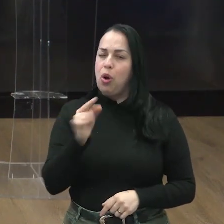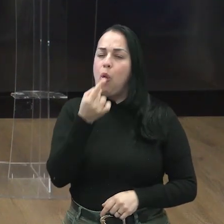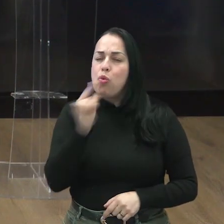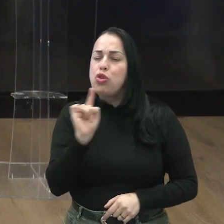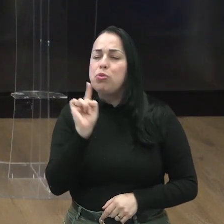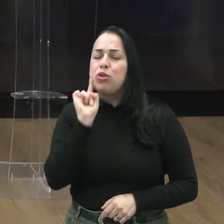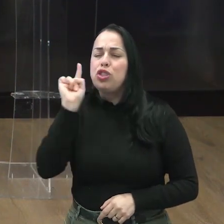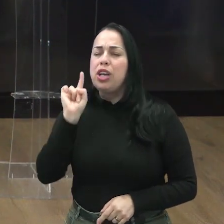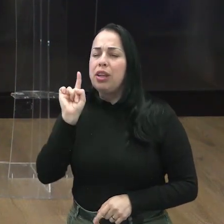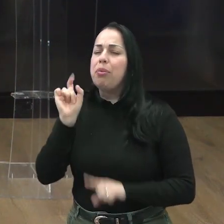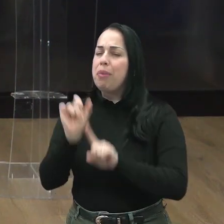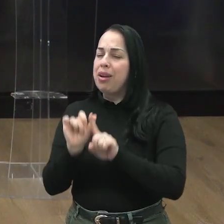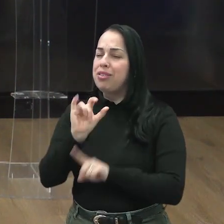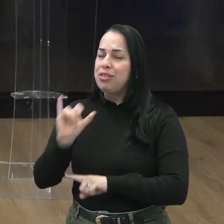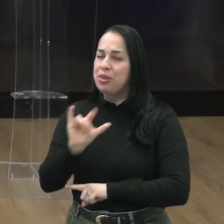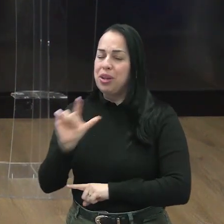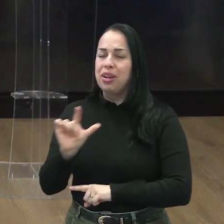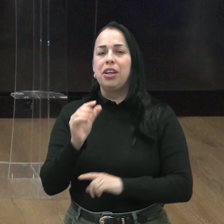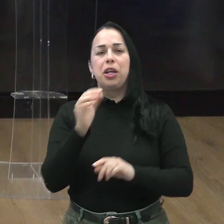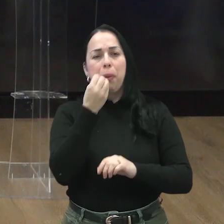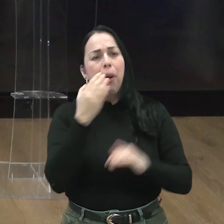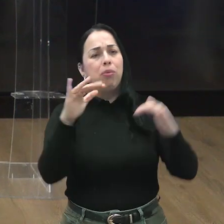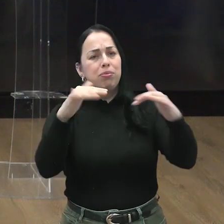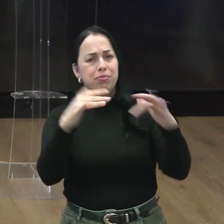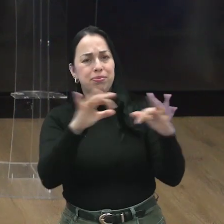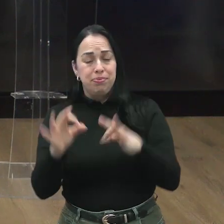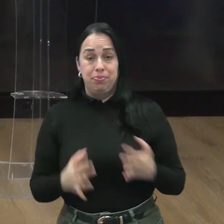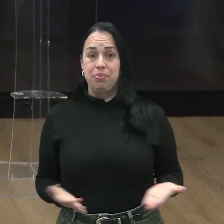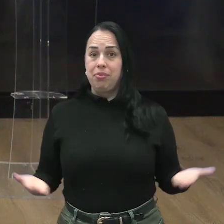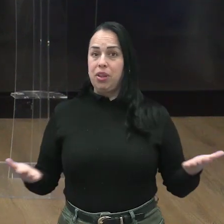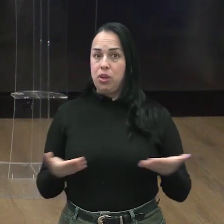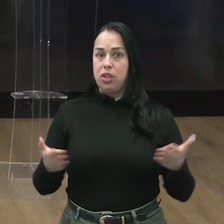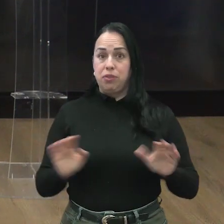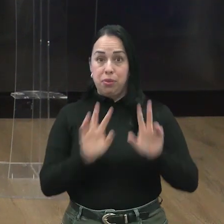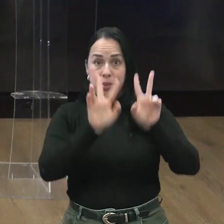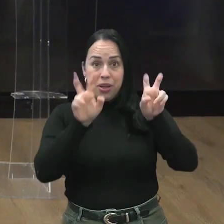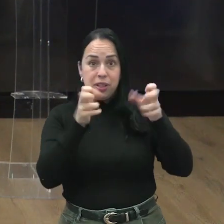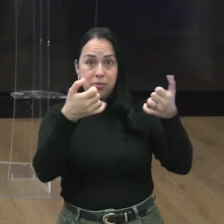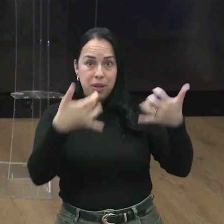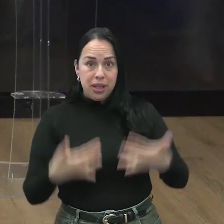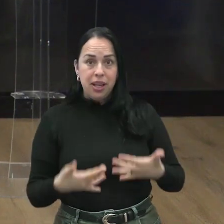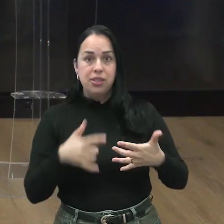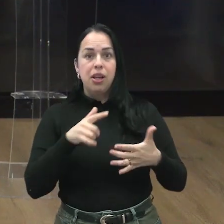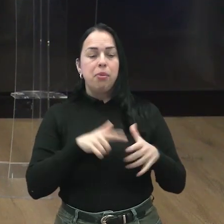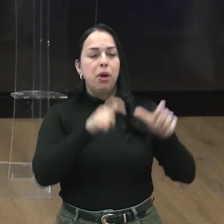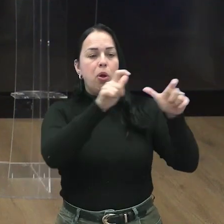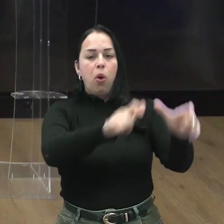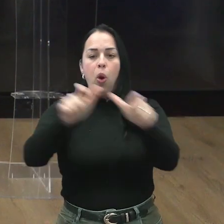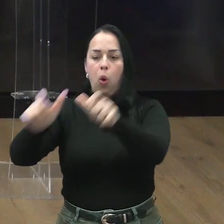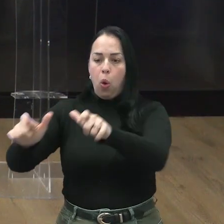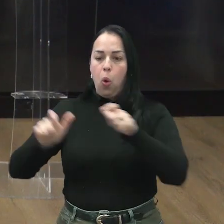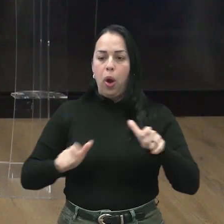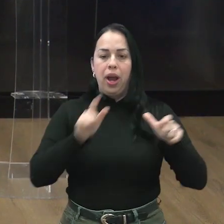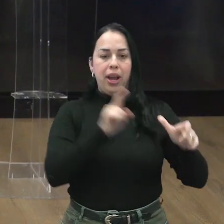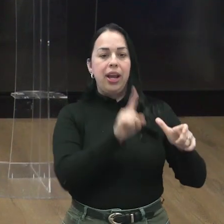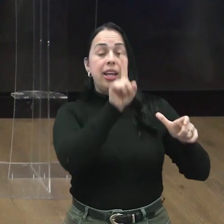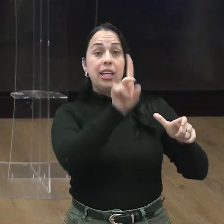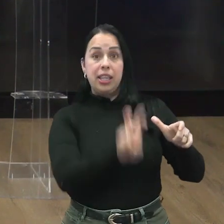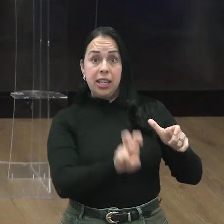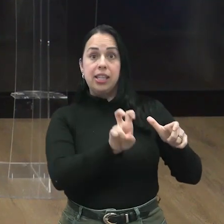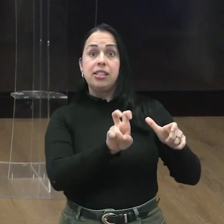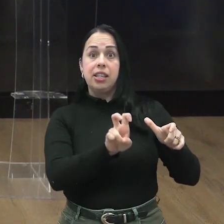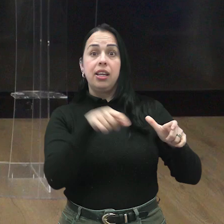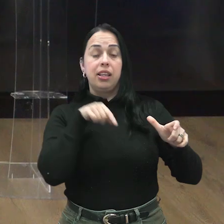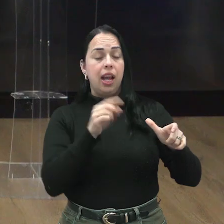último dia do mês. Que bom ter a sua companhia por aqui. Nesta edição, vamos falar sobre o descarte de resíduos. Os pontos de